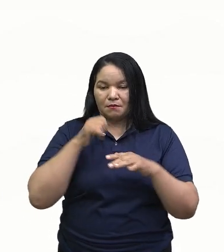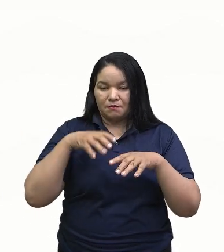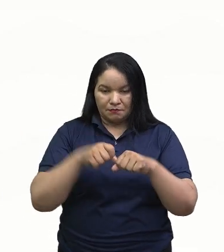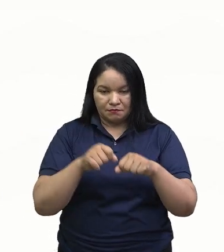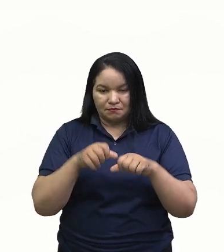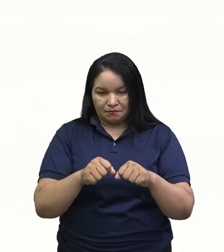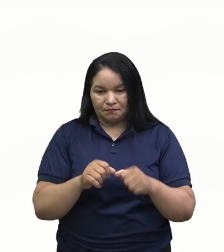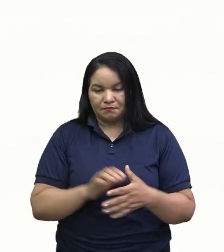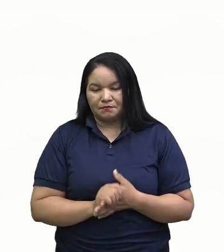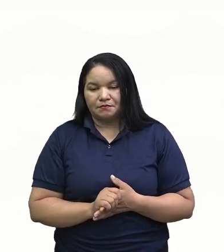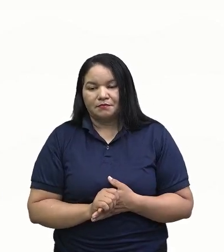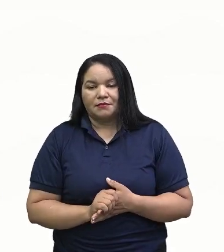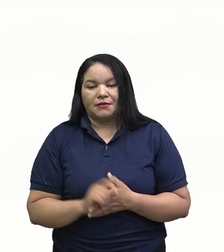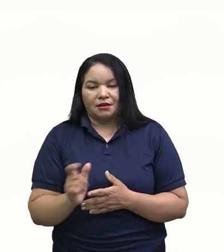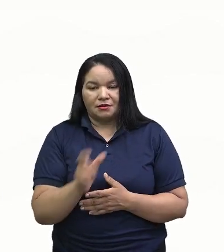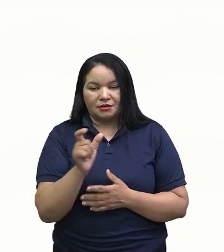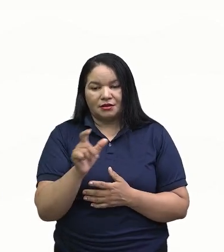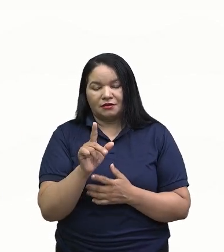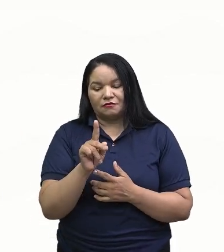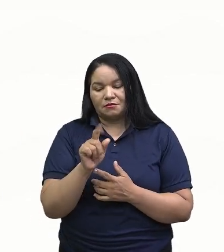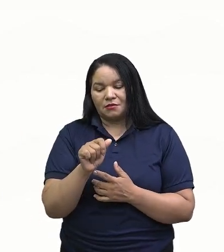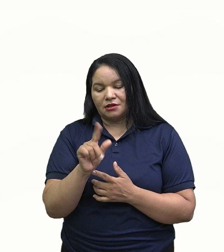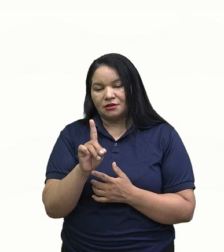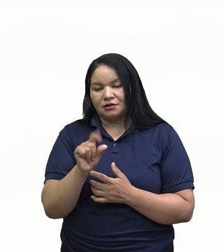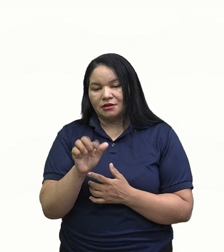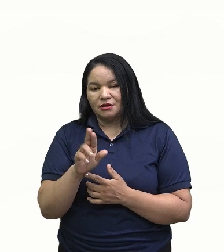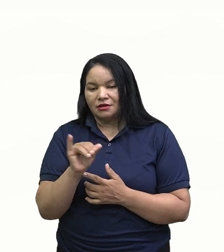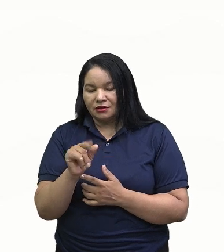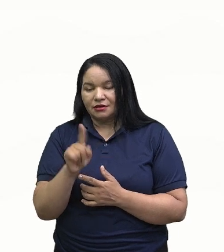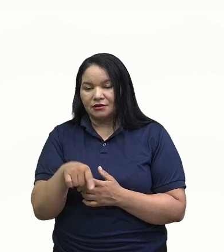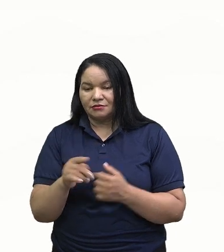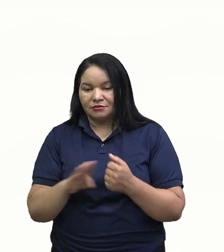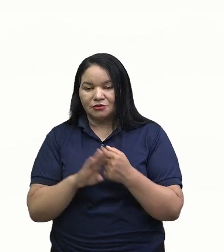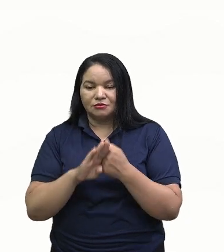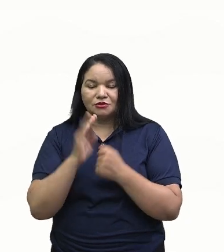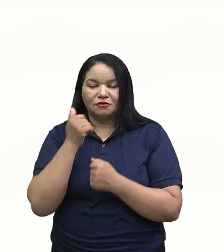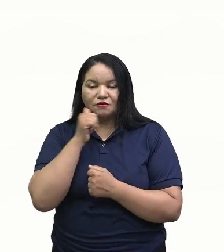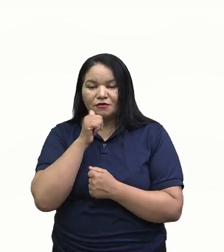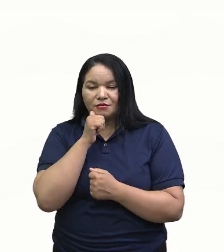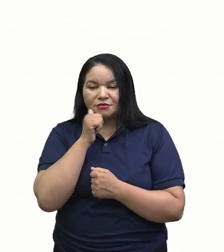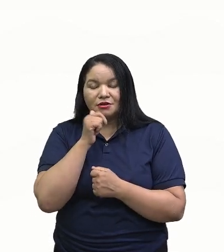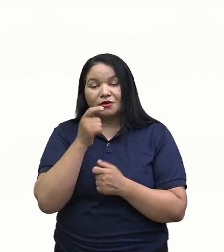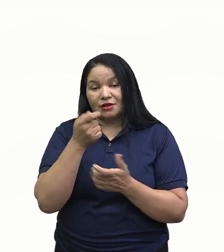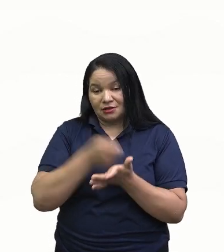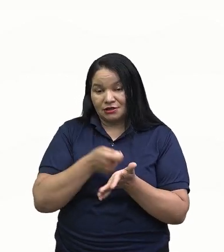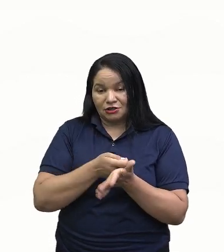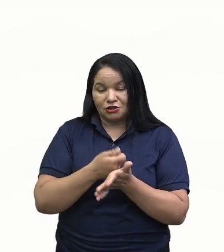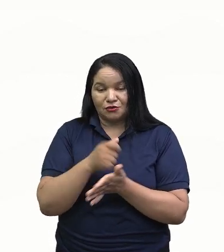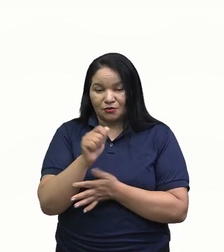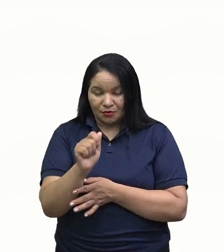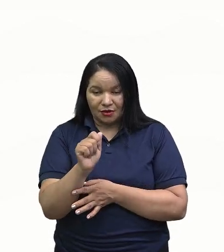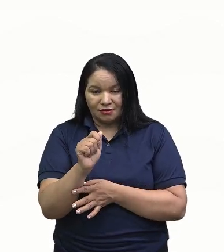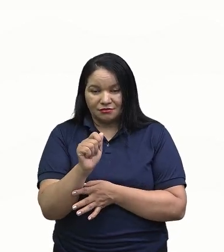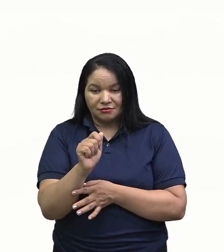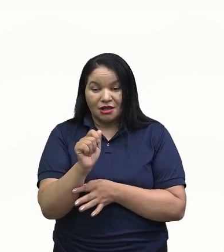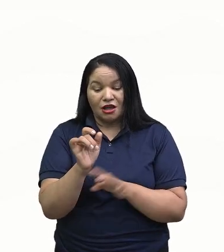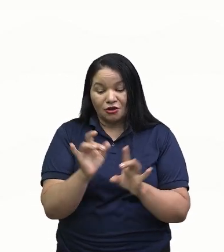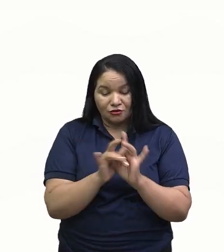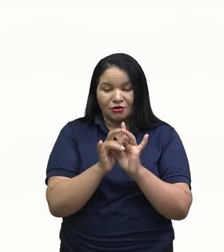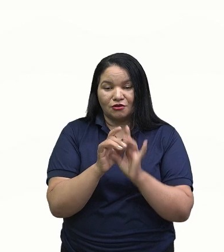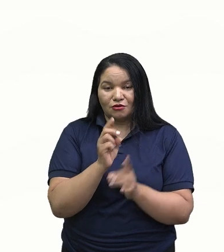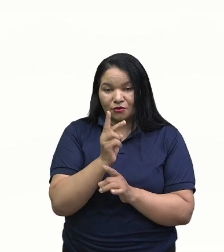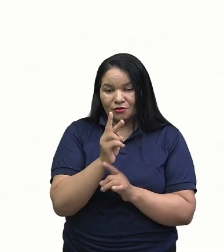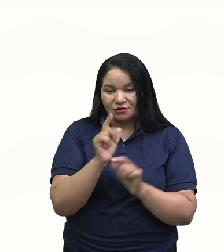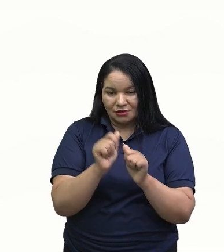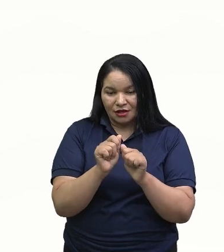palavra padaria é um substantivo feminino, exige o azinho. Então, se eu juntar os dois,